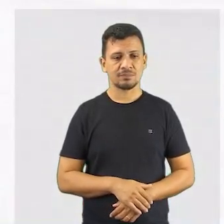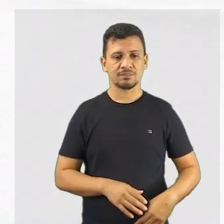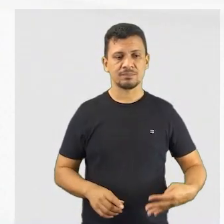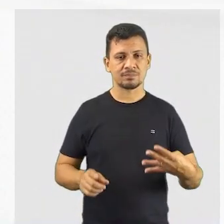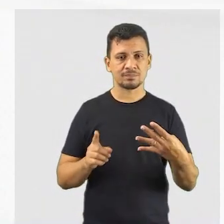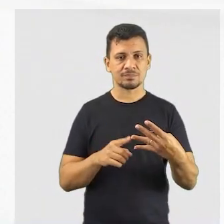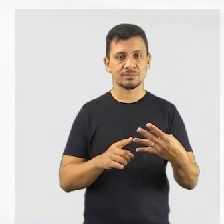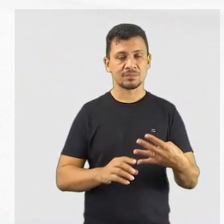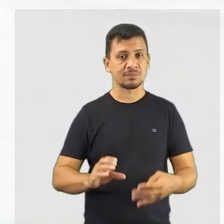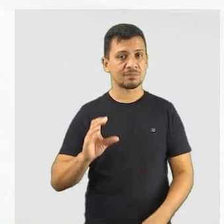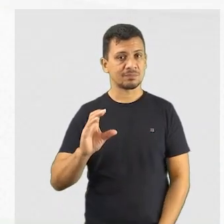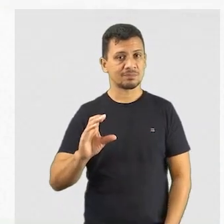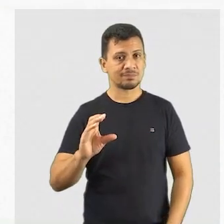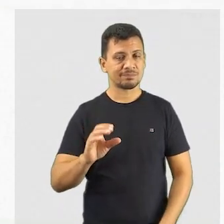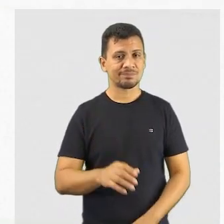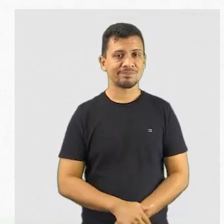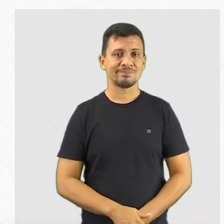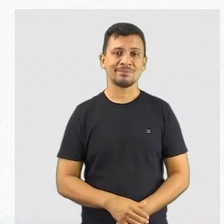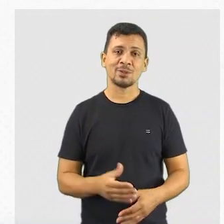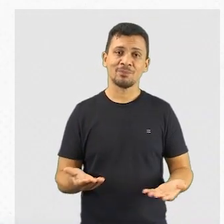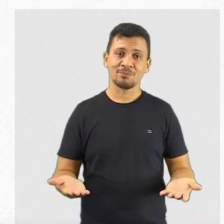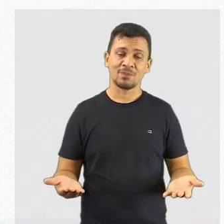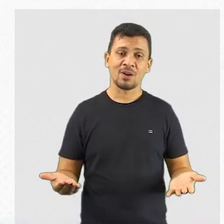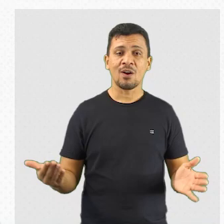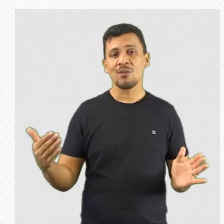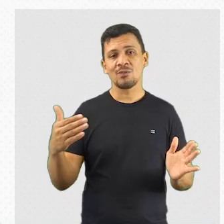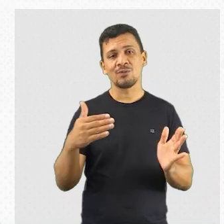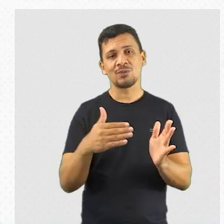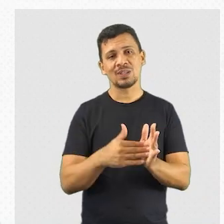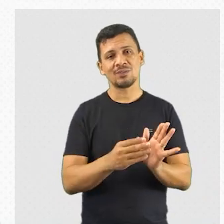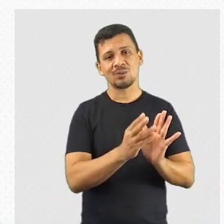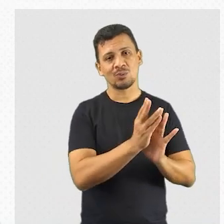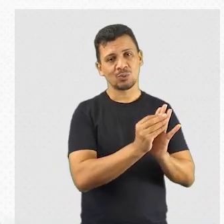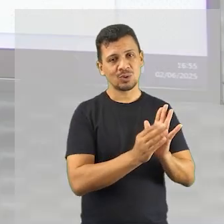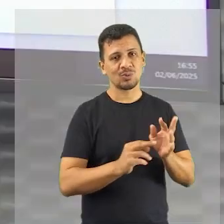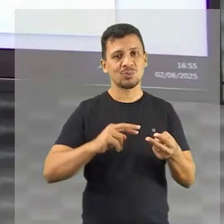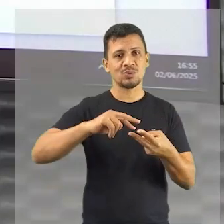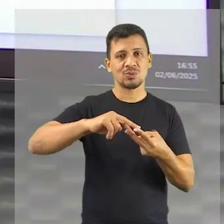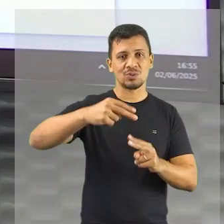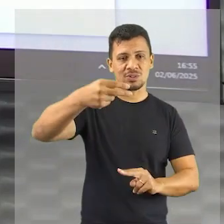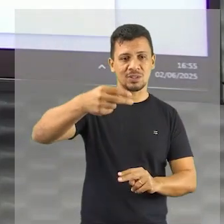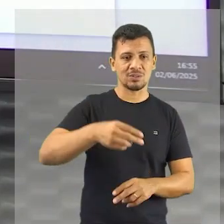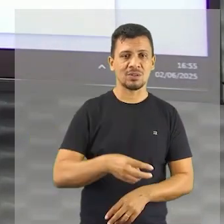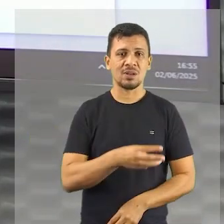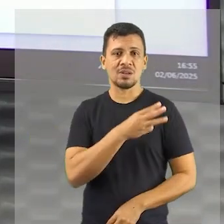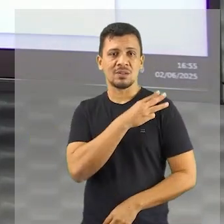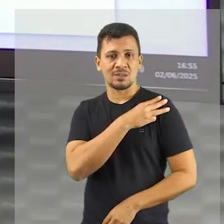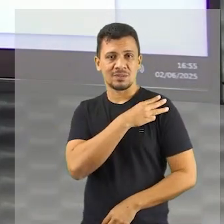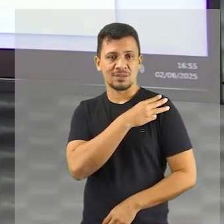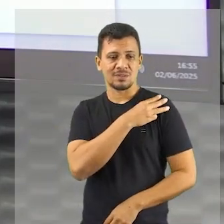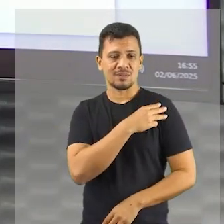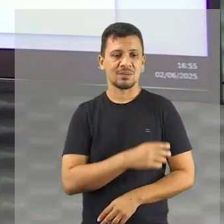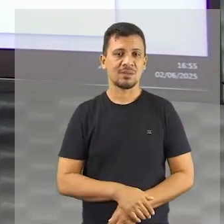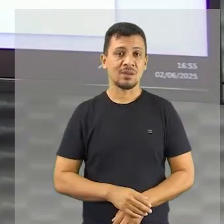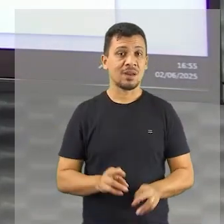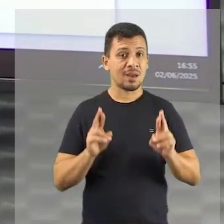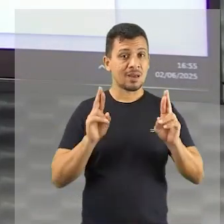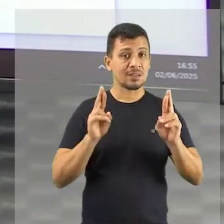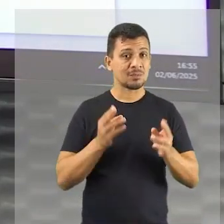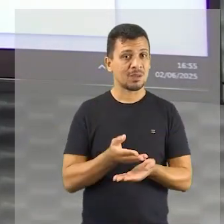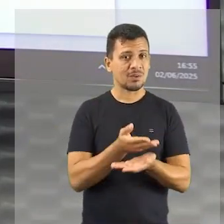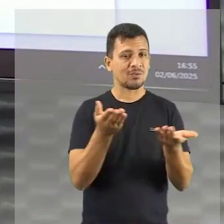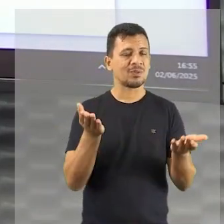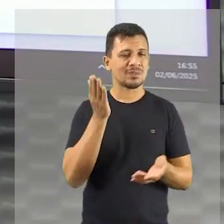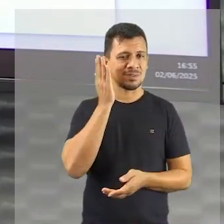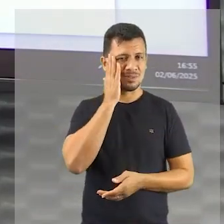letra C. E é isso, pessoal. A gente finaliza aqui o nosso conteúdo de genética, tá? Para a 3ª série do ensino médio. Espero que tenha sido claro